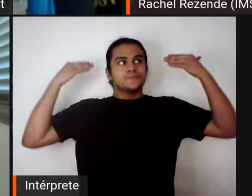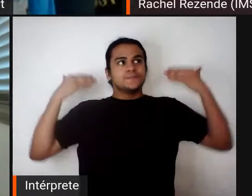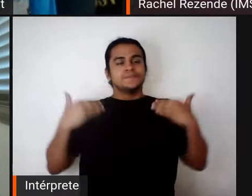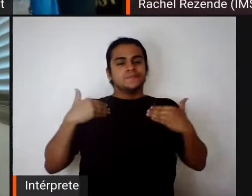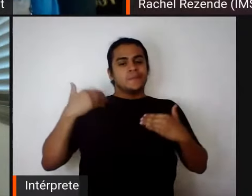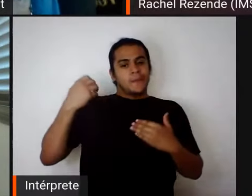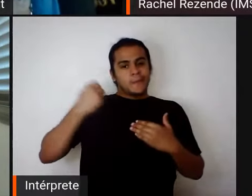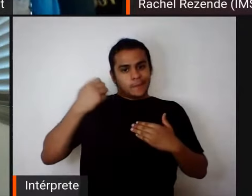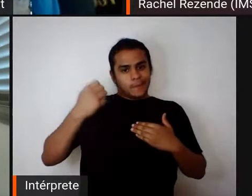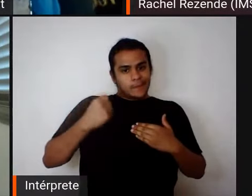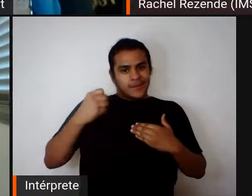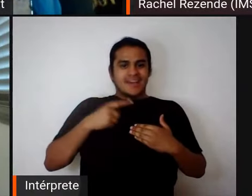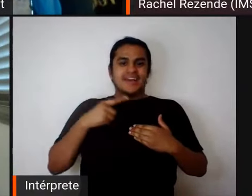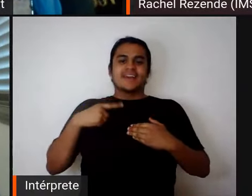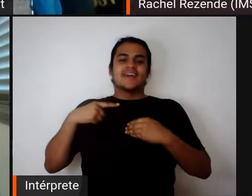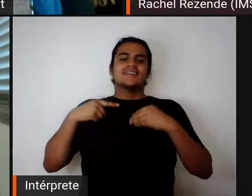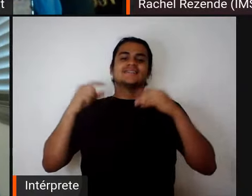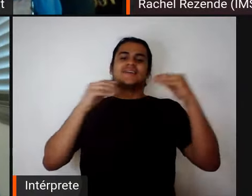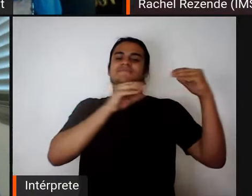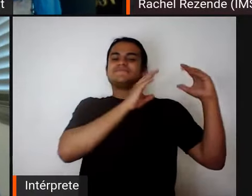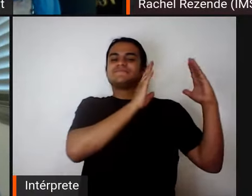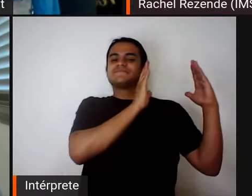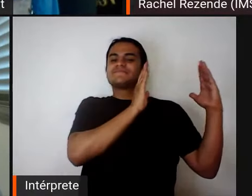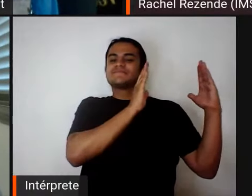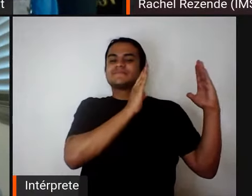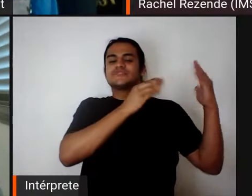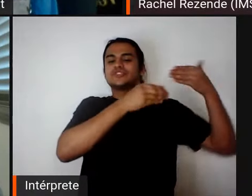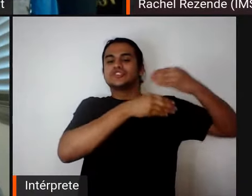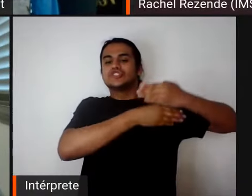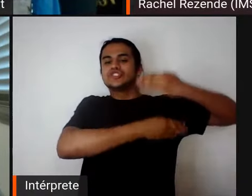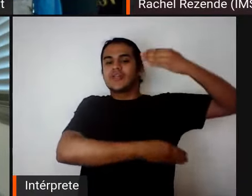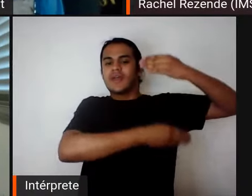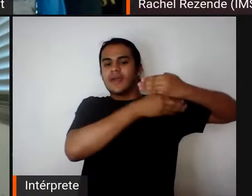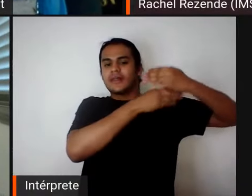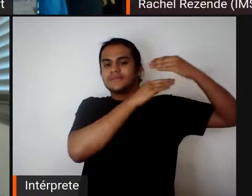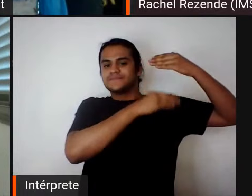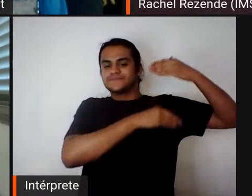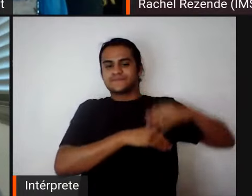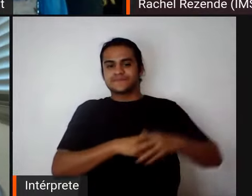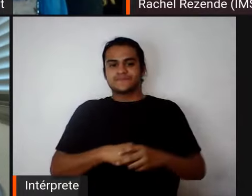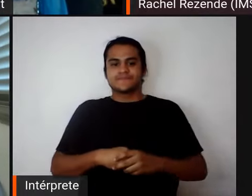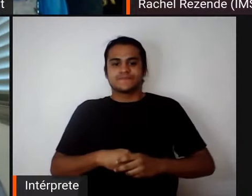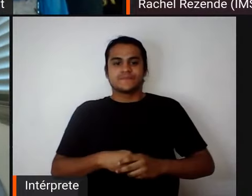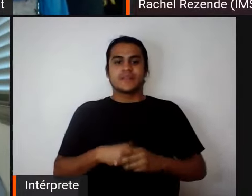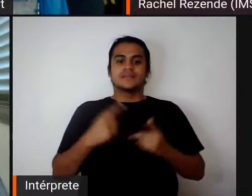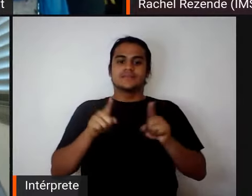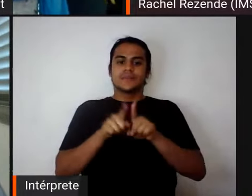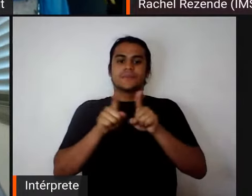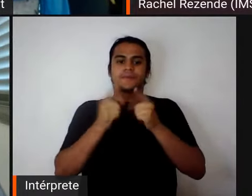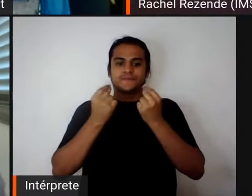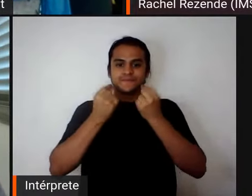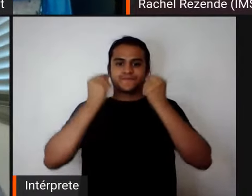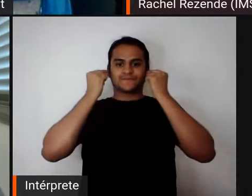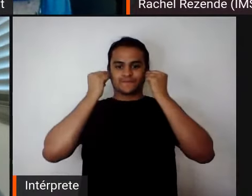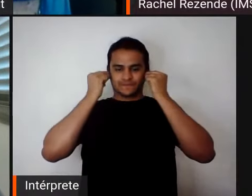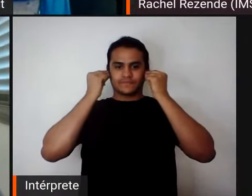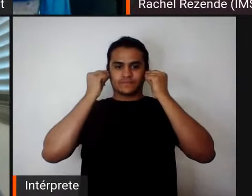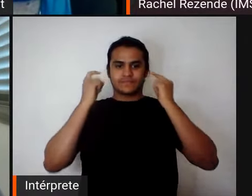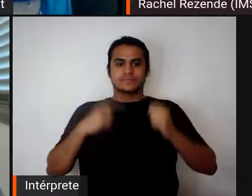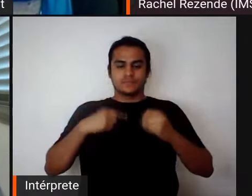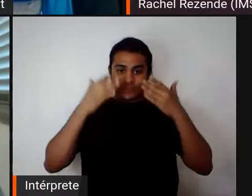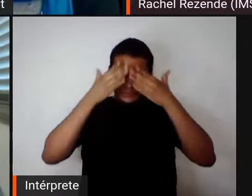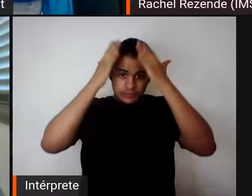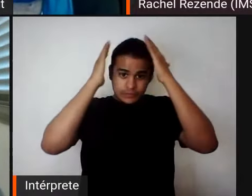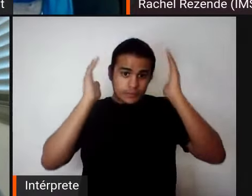janela com uma persiana metálica do meu lado. E fones de ouvido, e tenho cabelo preto